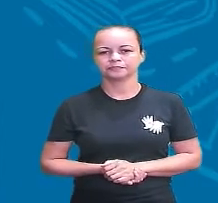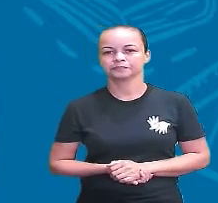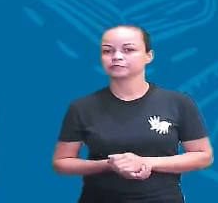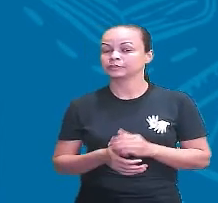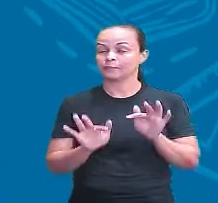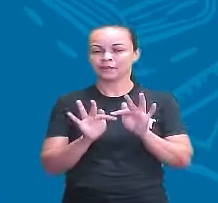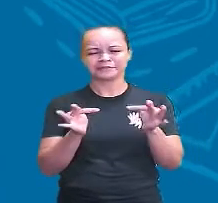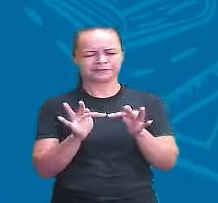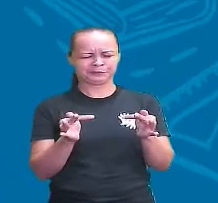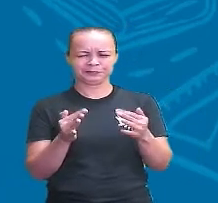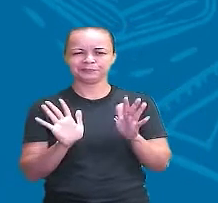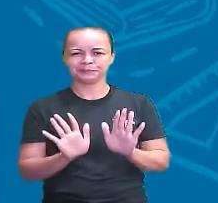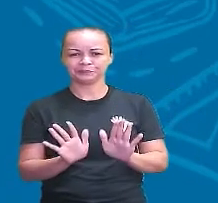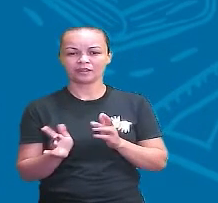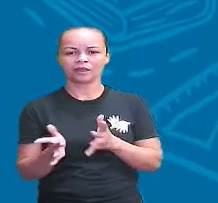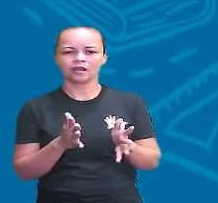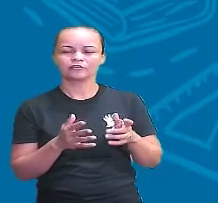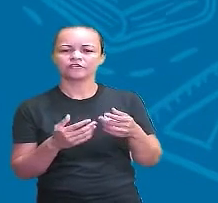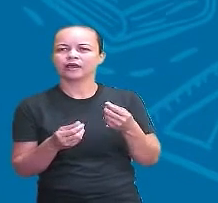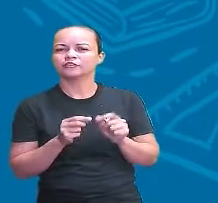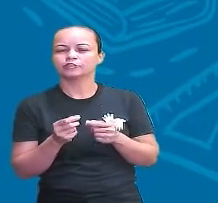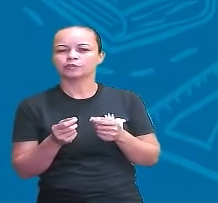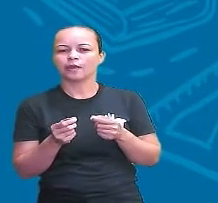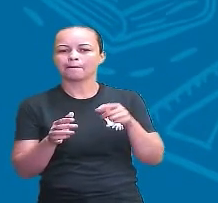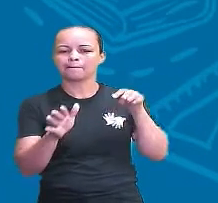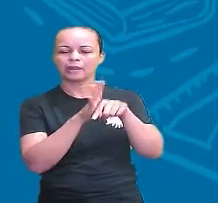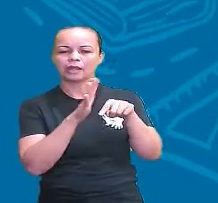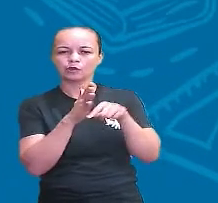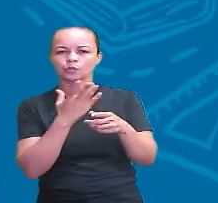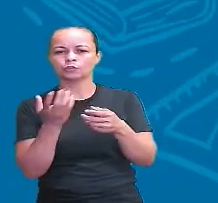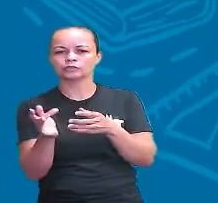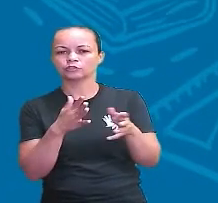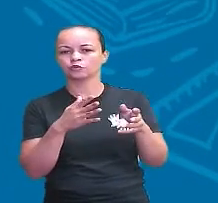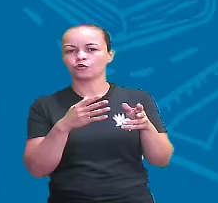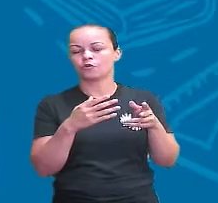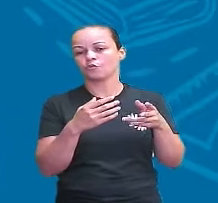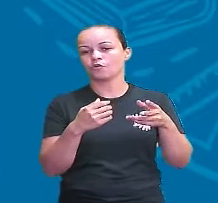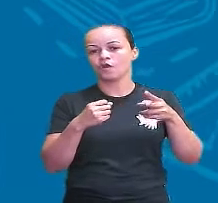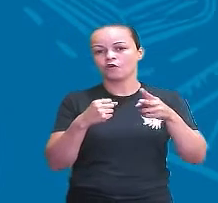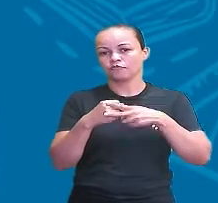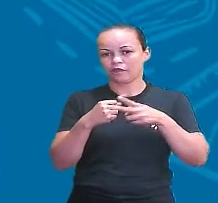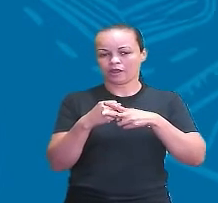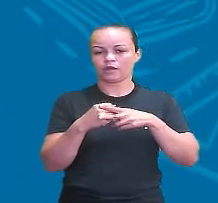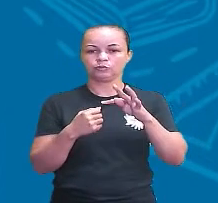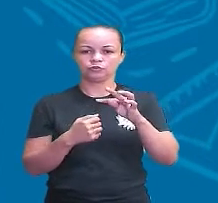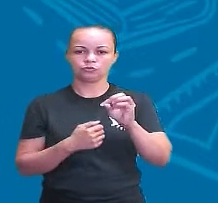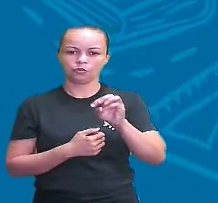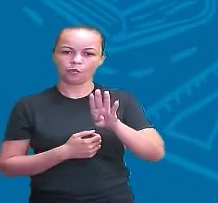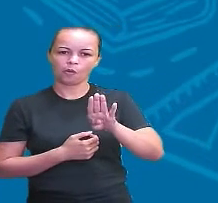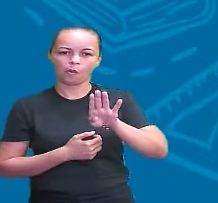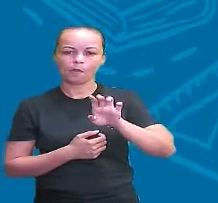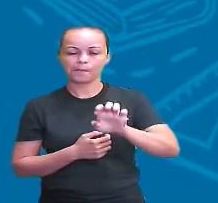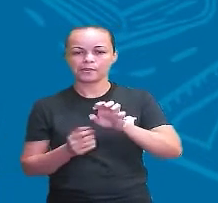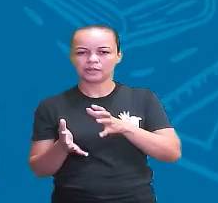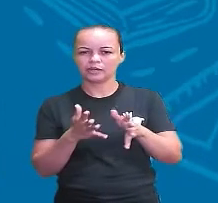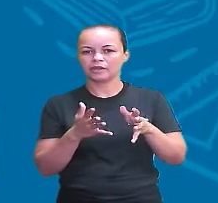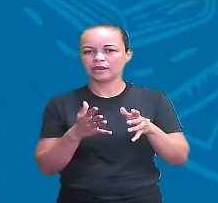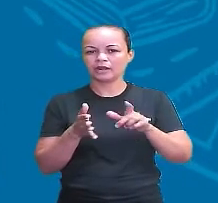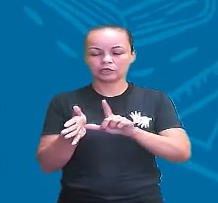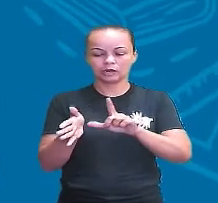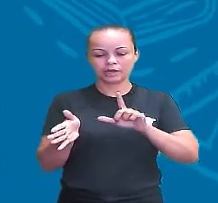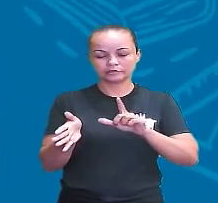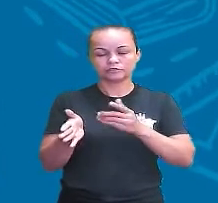Simples. Quando a gente faz pergunta com o verbo to be, ele vai para o início da minha frase, não é isso? Então, a gente vai fazer esse jogo da inversão. Verbo